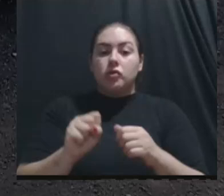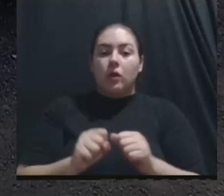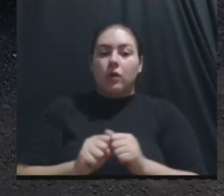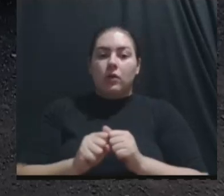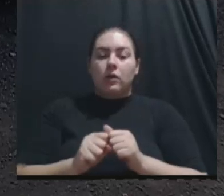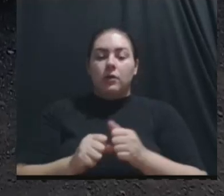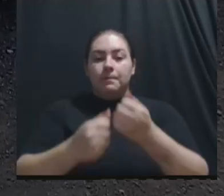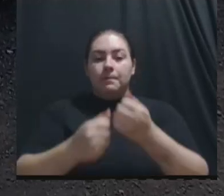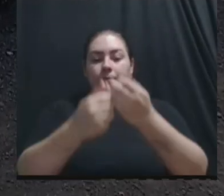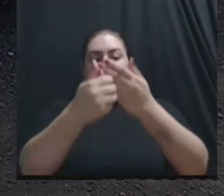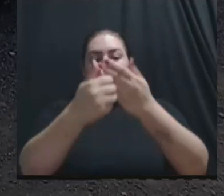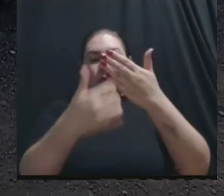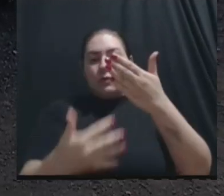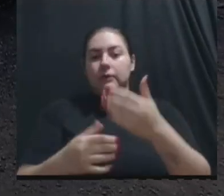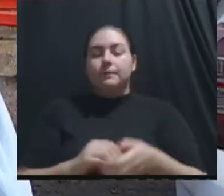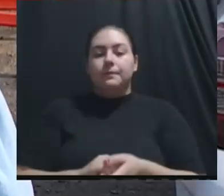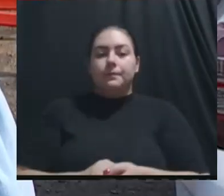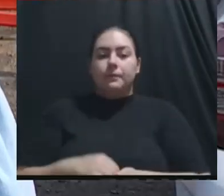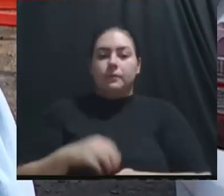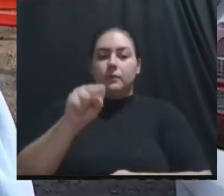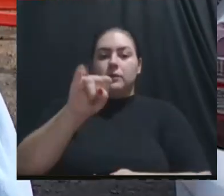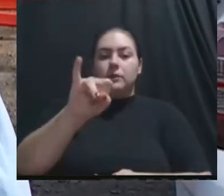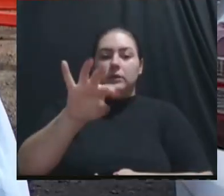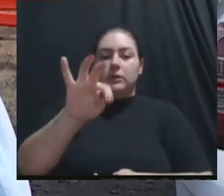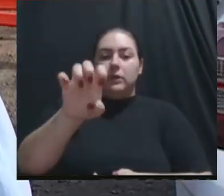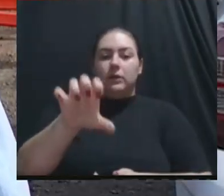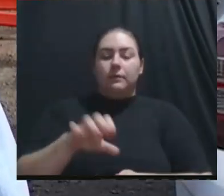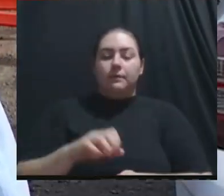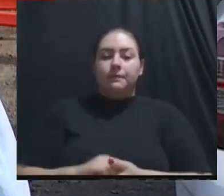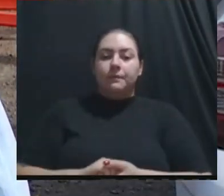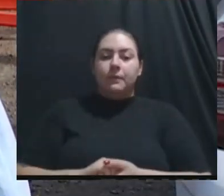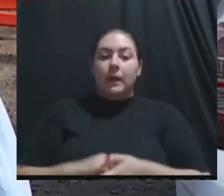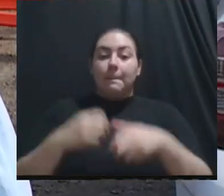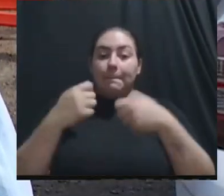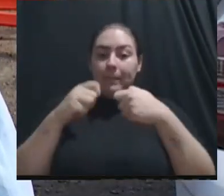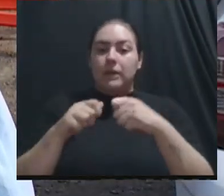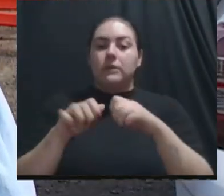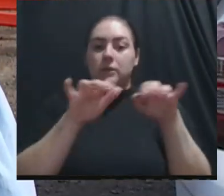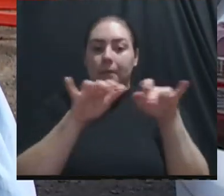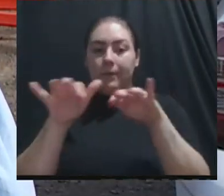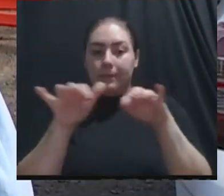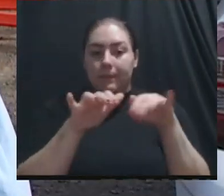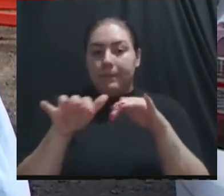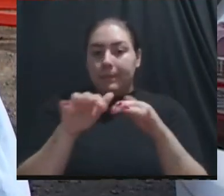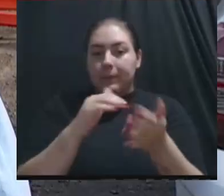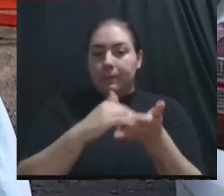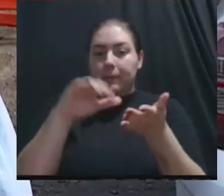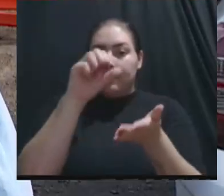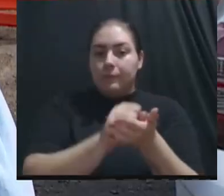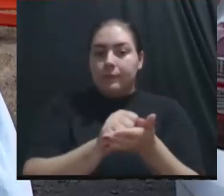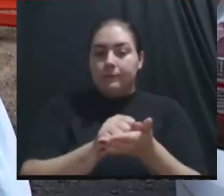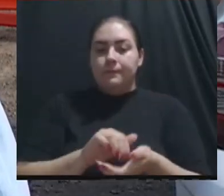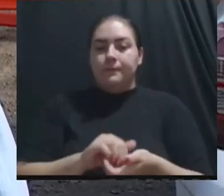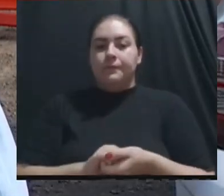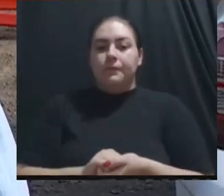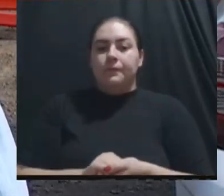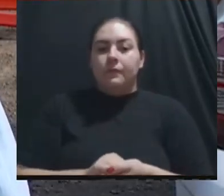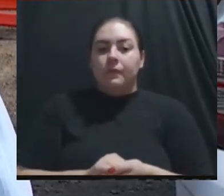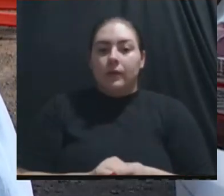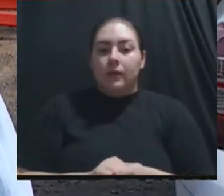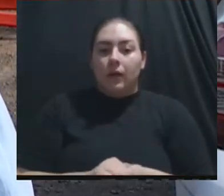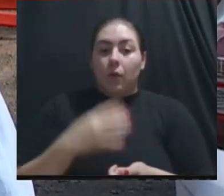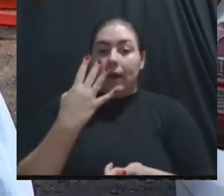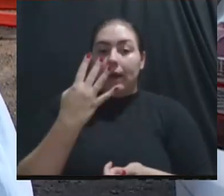do site, lembrando que é necessário fazer o pré-cadastro, tá? E esse cadastro ele libera 48 horas antes do